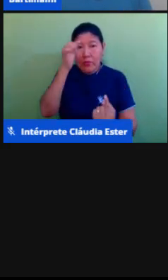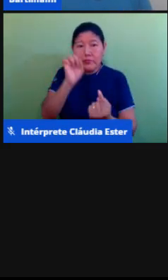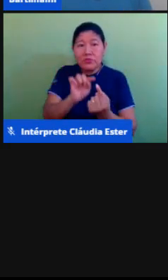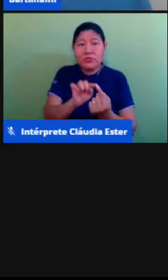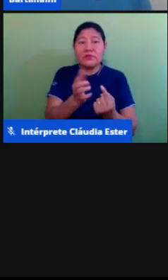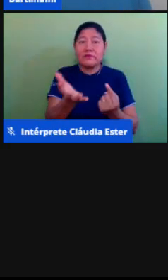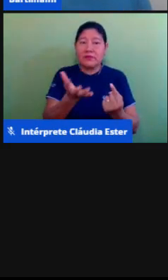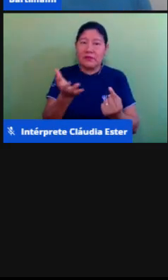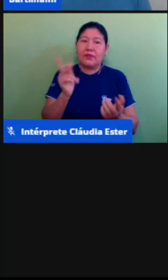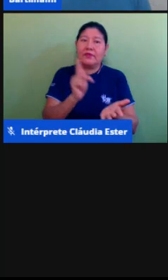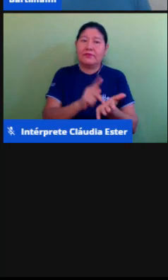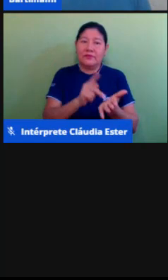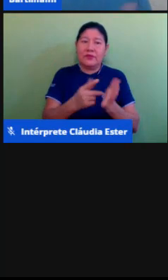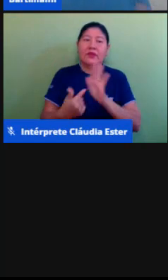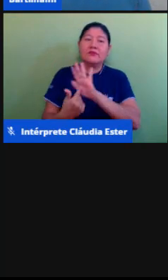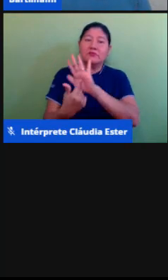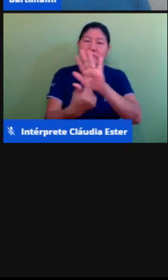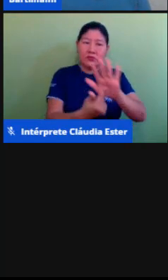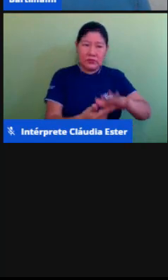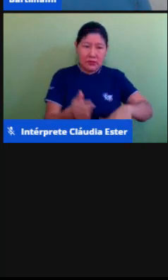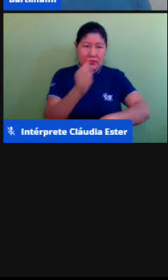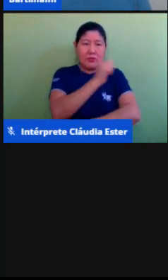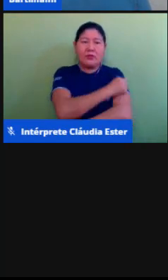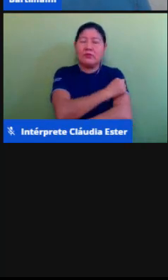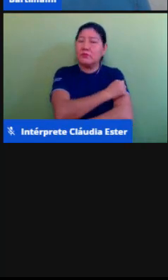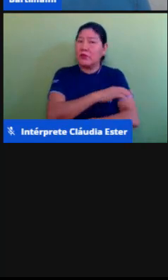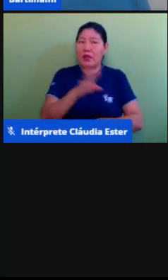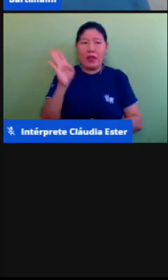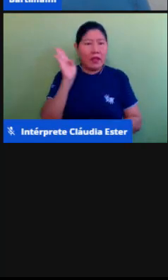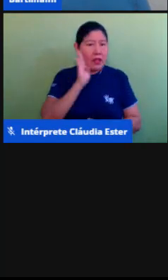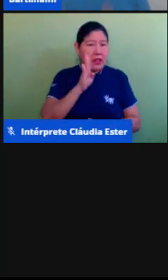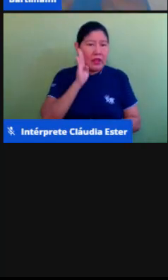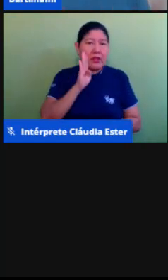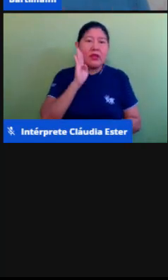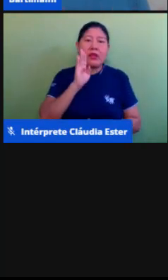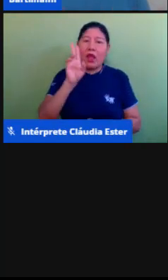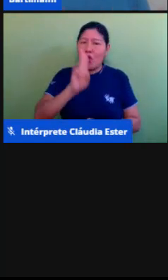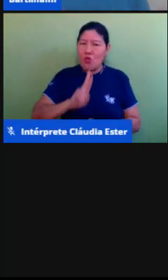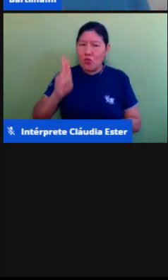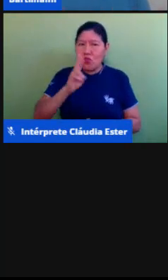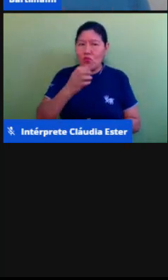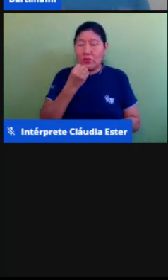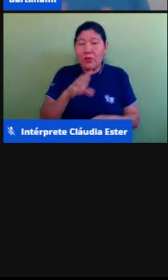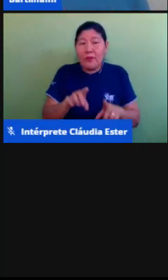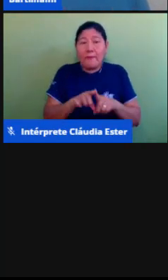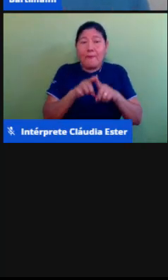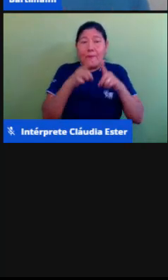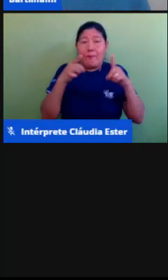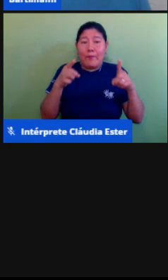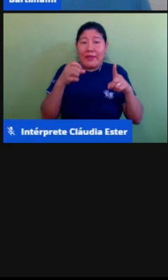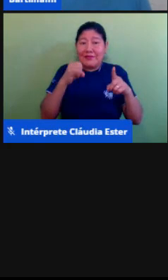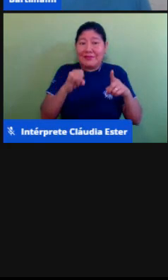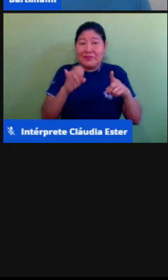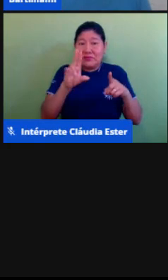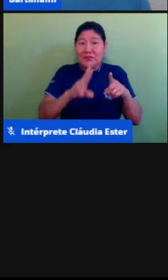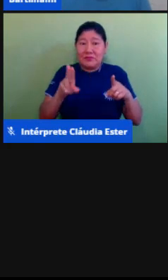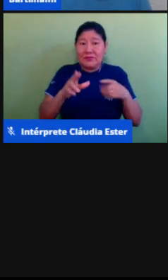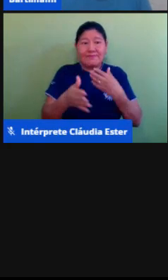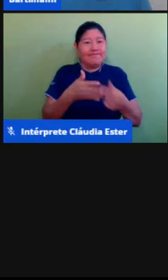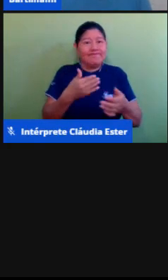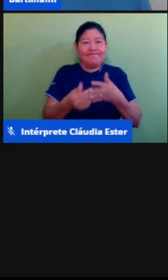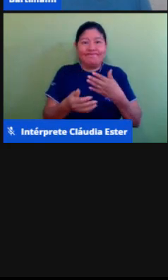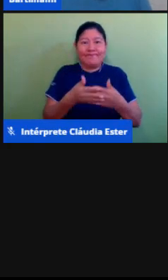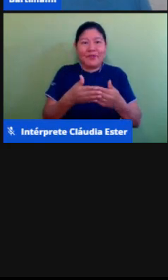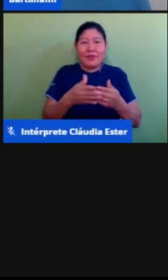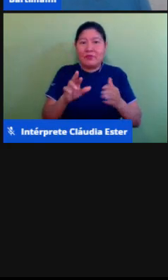dados para o aluno. Porque ele é muito legal, traz dados, mas se você colocar os dados de uma forma aleatória, provavelmente o aluno não vai